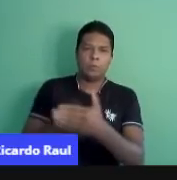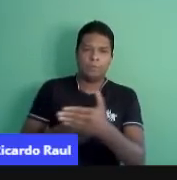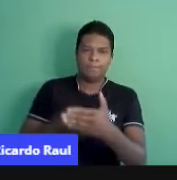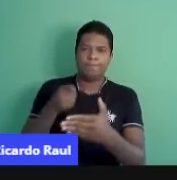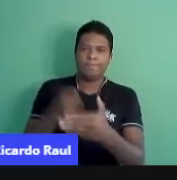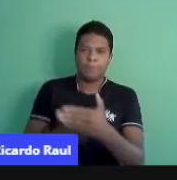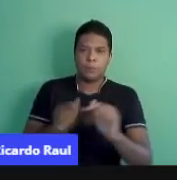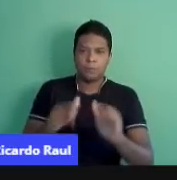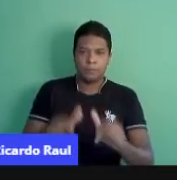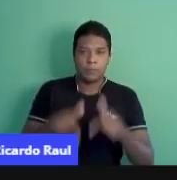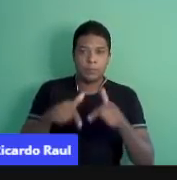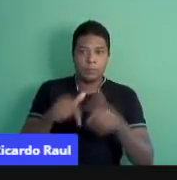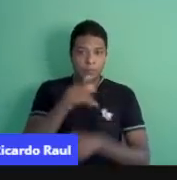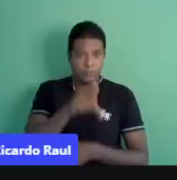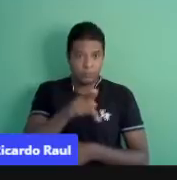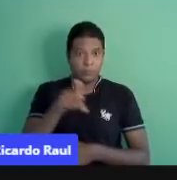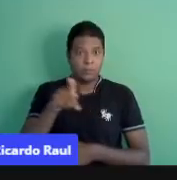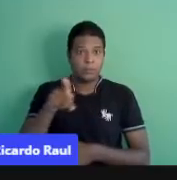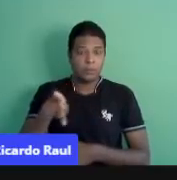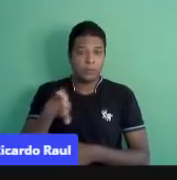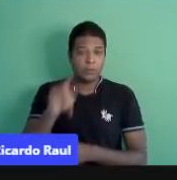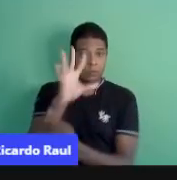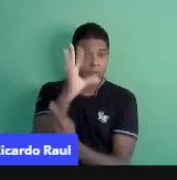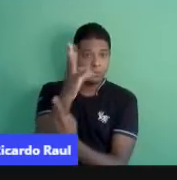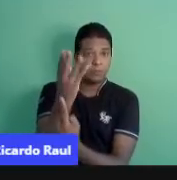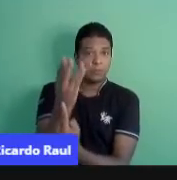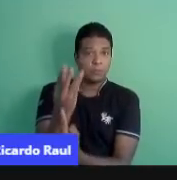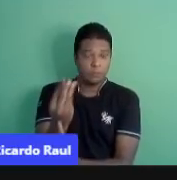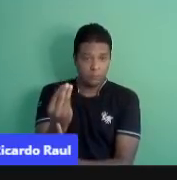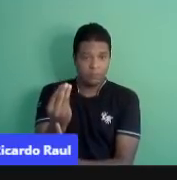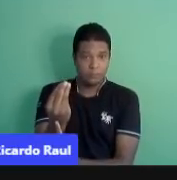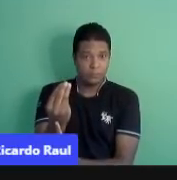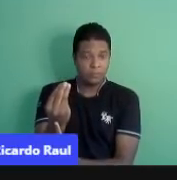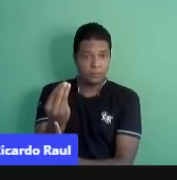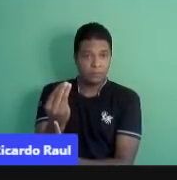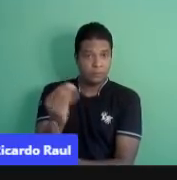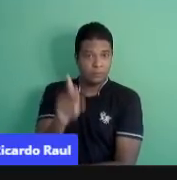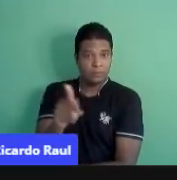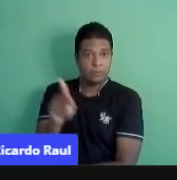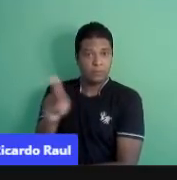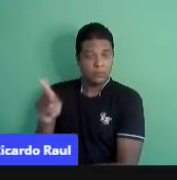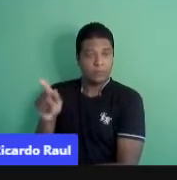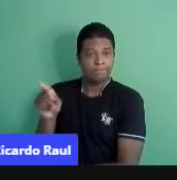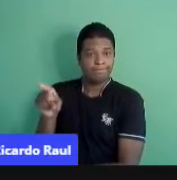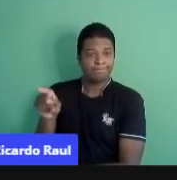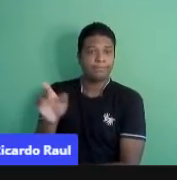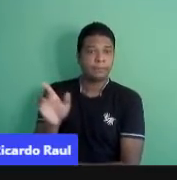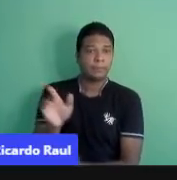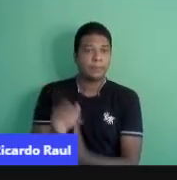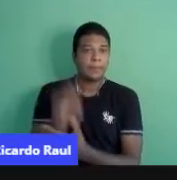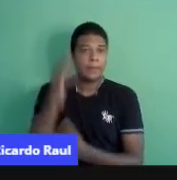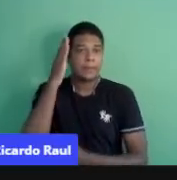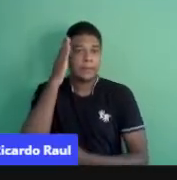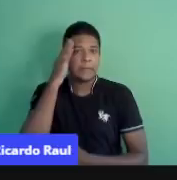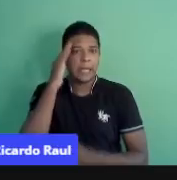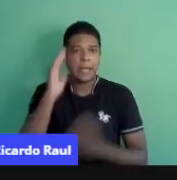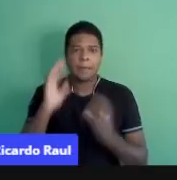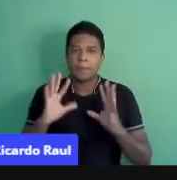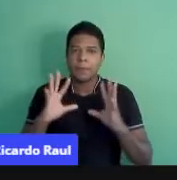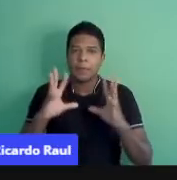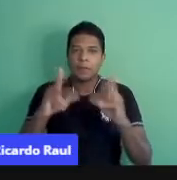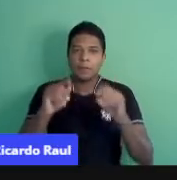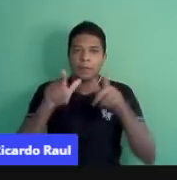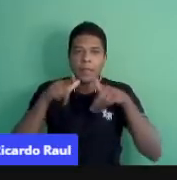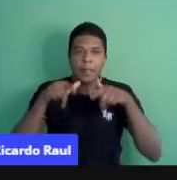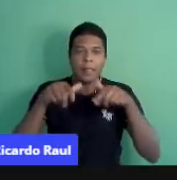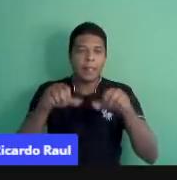o professor de arte, ele é o professor que sabe todas as linguagens,